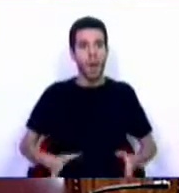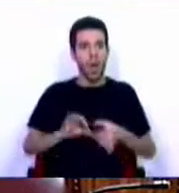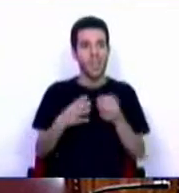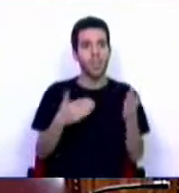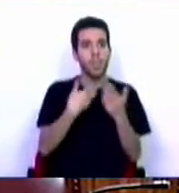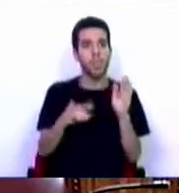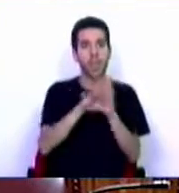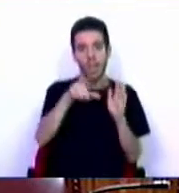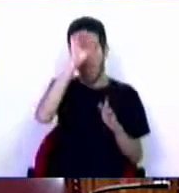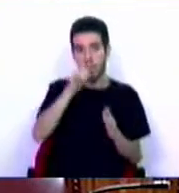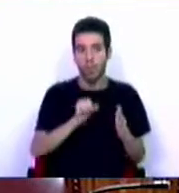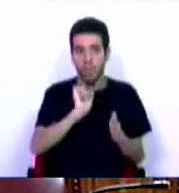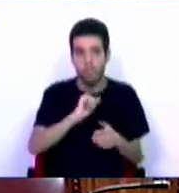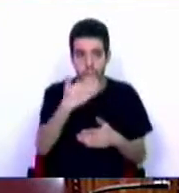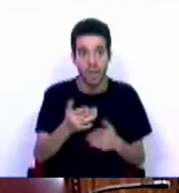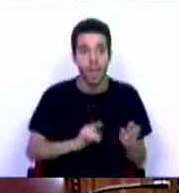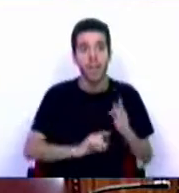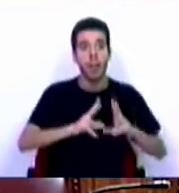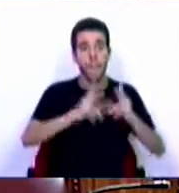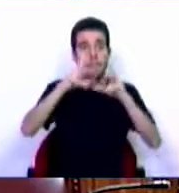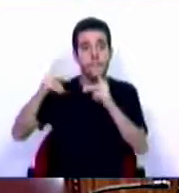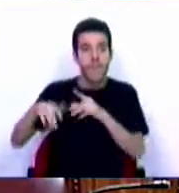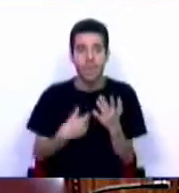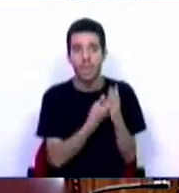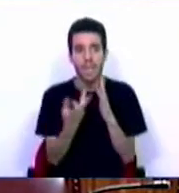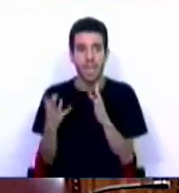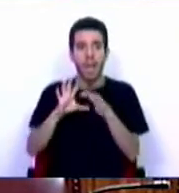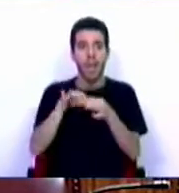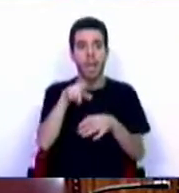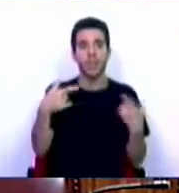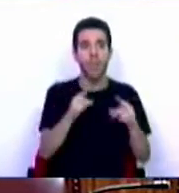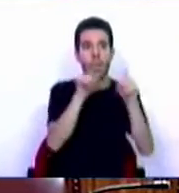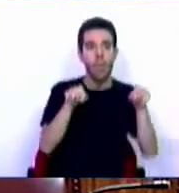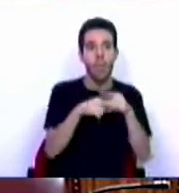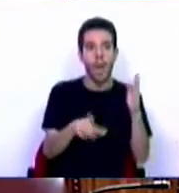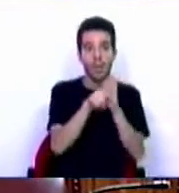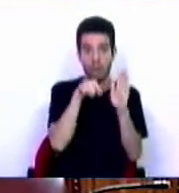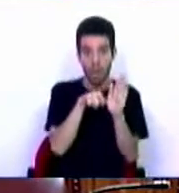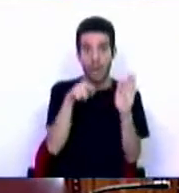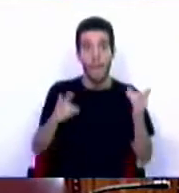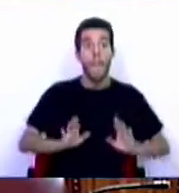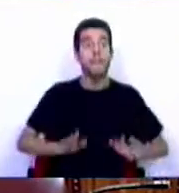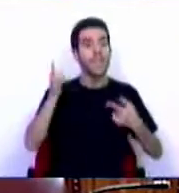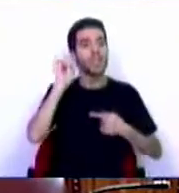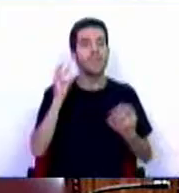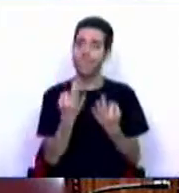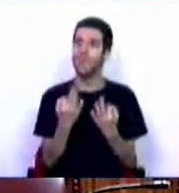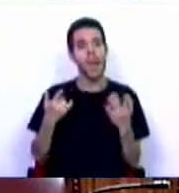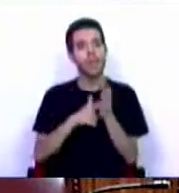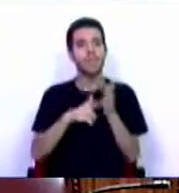lei que o Governo apresenta. Vários elementos de melhoria, de aprofundamento da qualidade do quadro legislativo, sem nunca deixar de reconhecer que é de facto